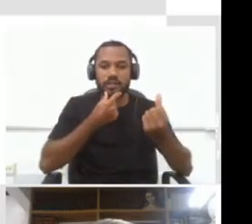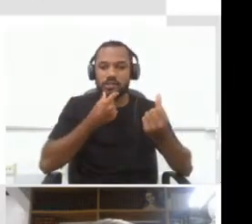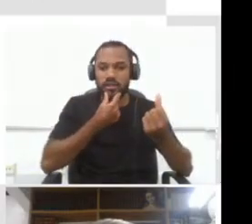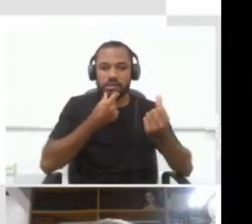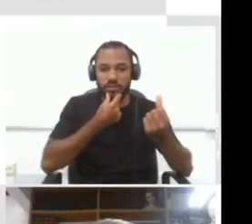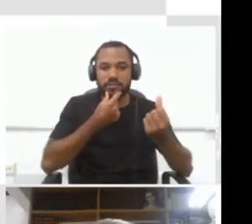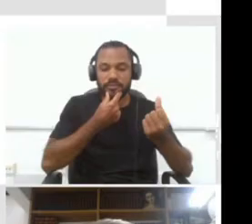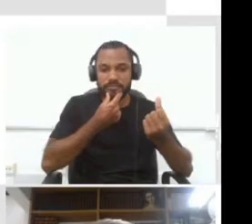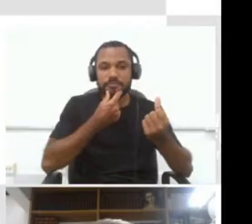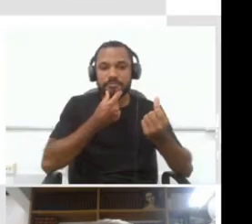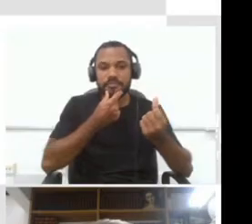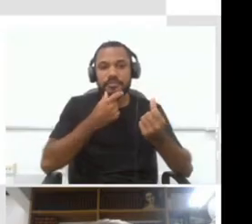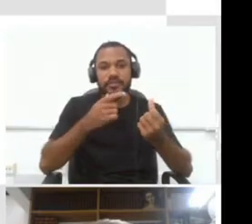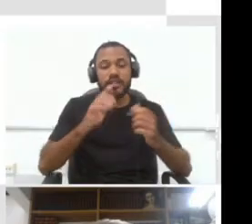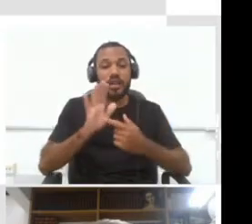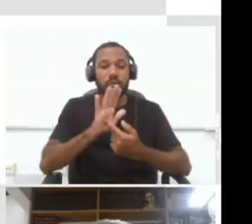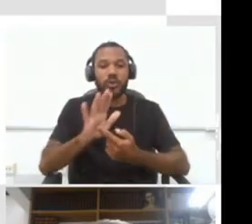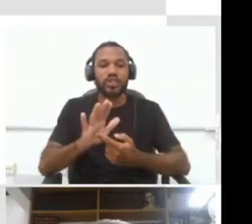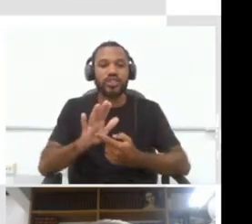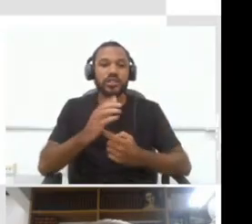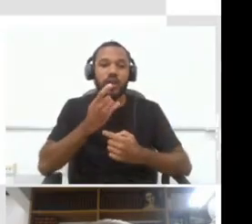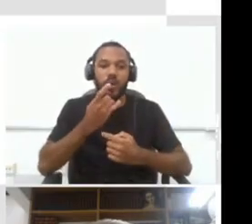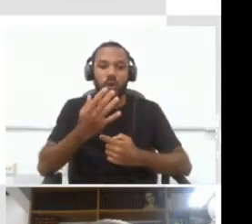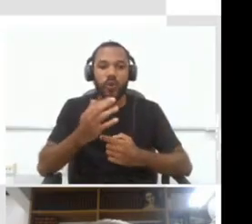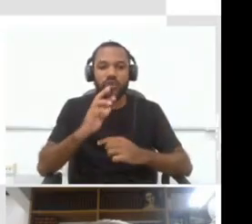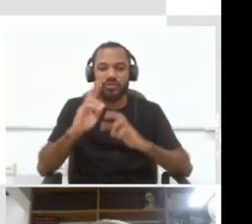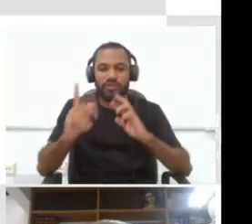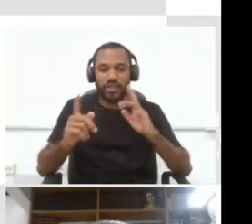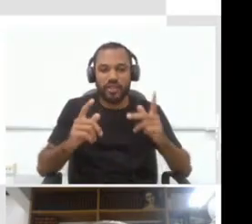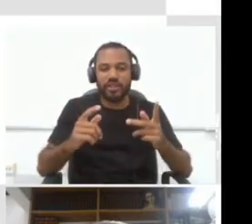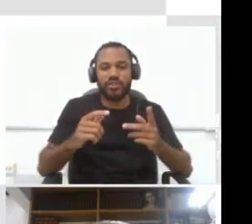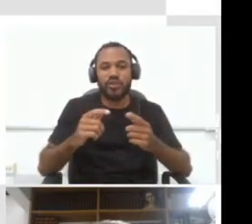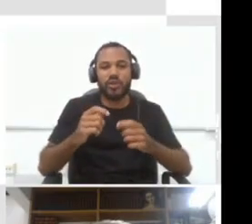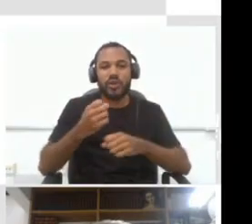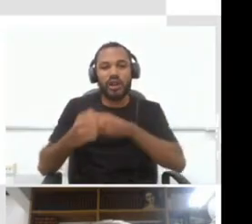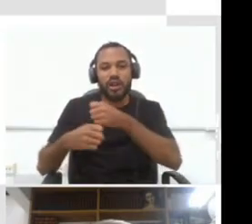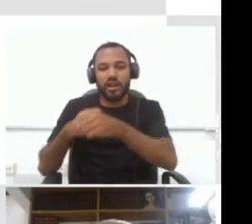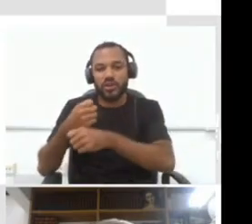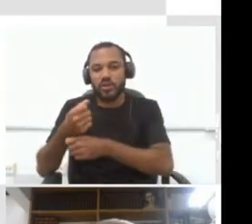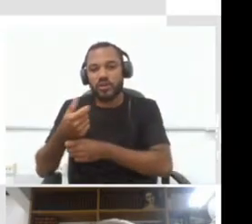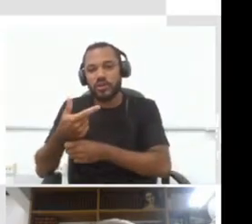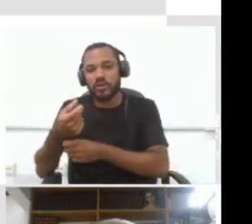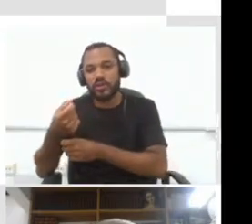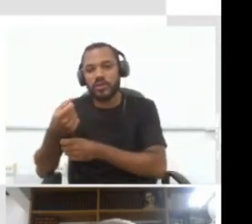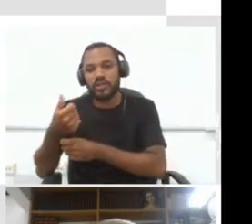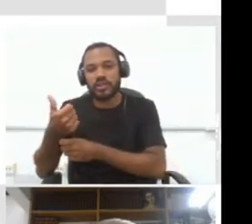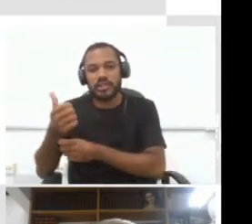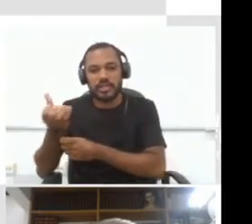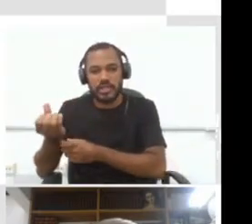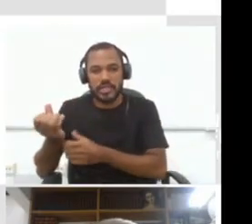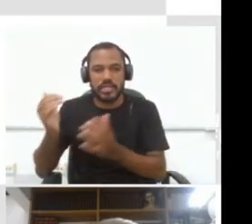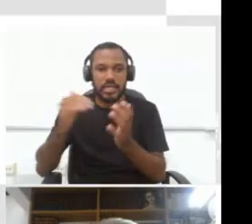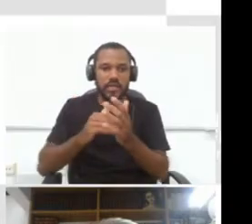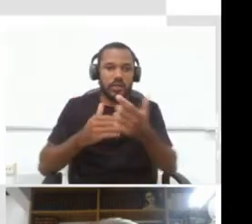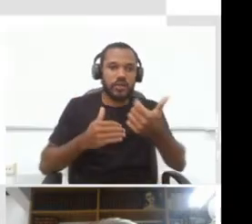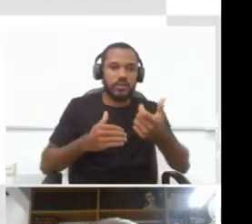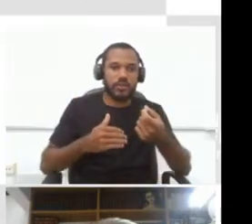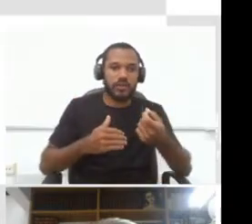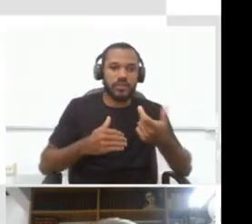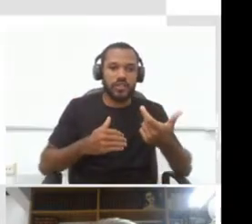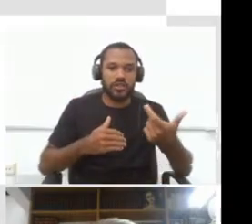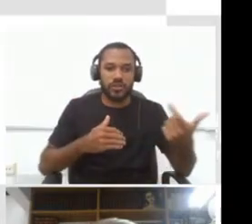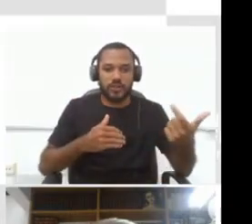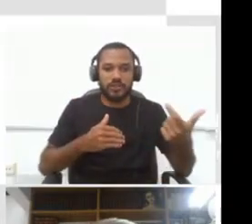essas cores de cada uma das colunas que mostram, então, 2016 até 2022. Né? E vocês percebem, então, que cada um